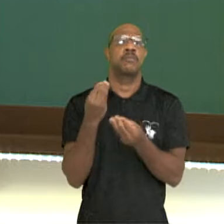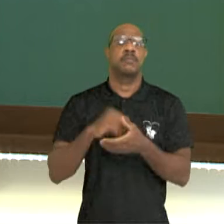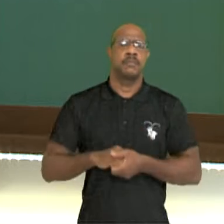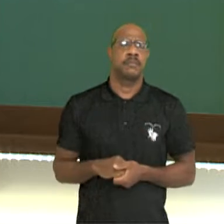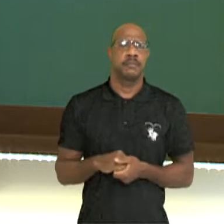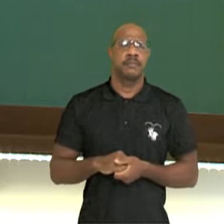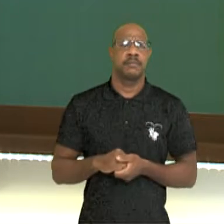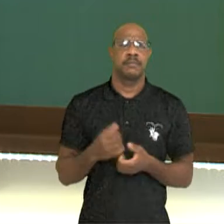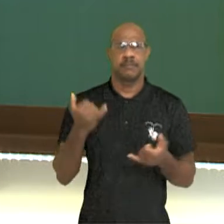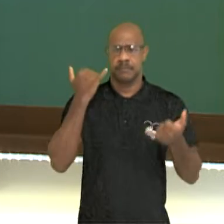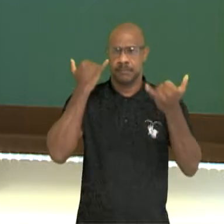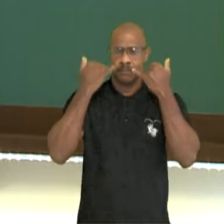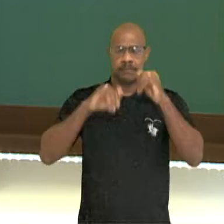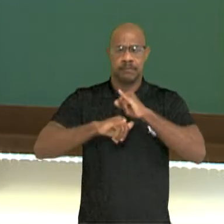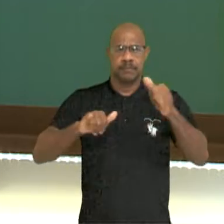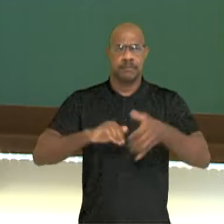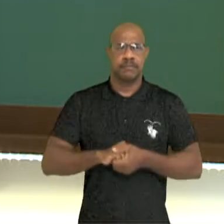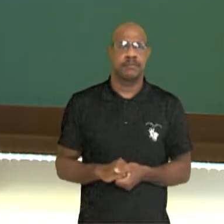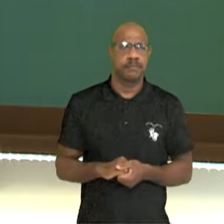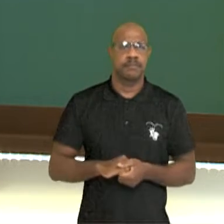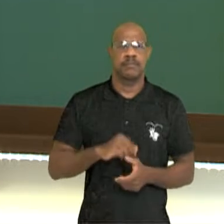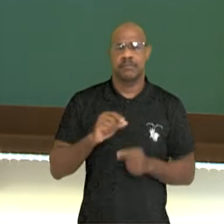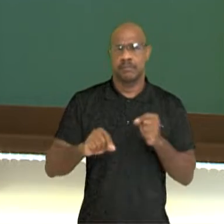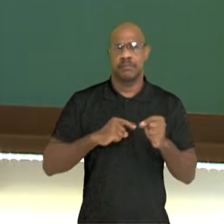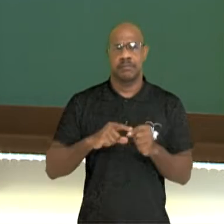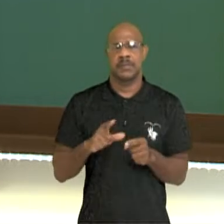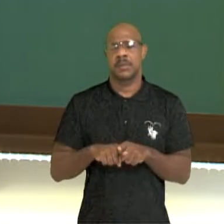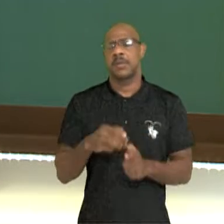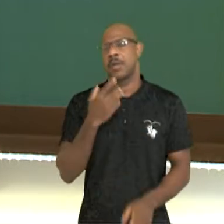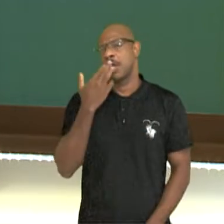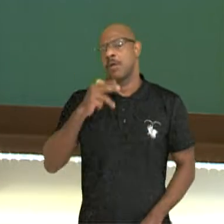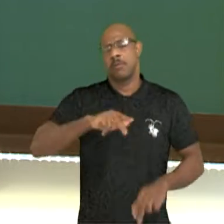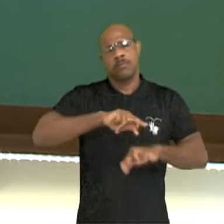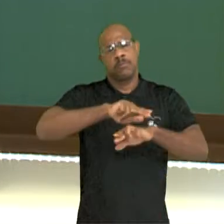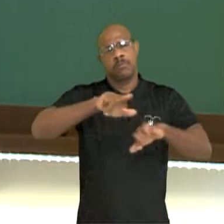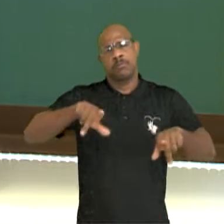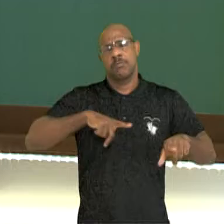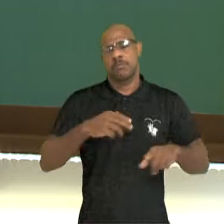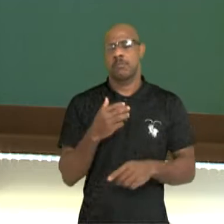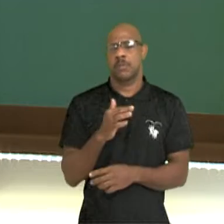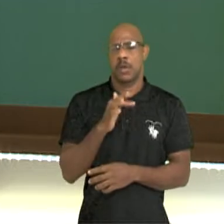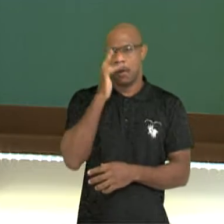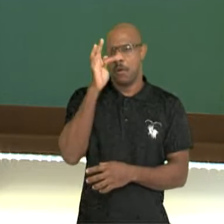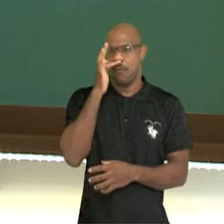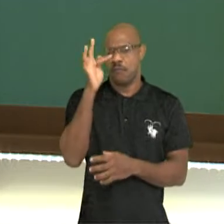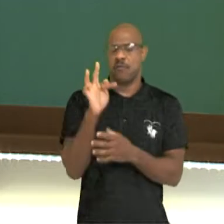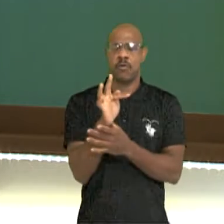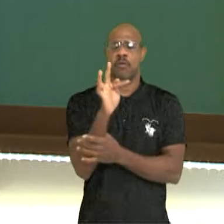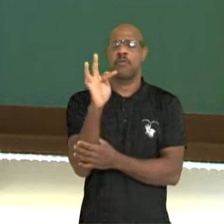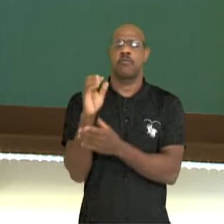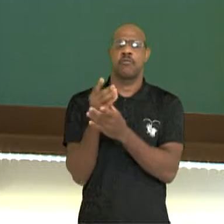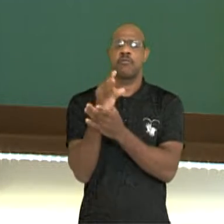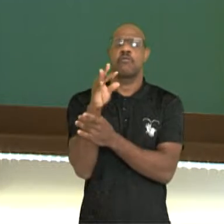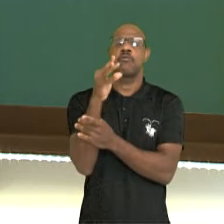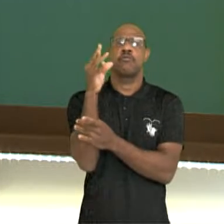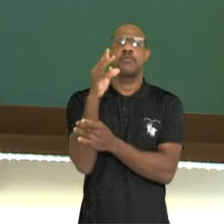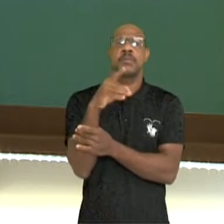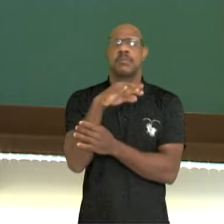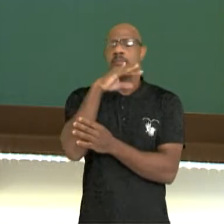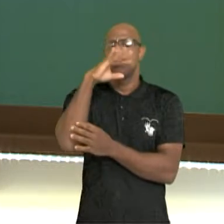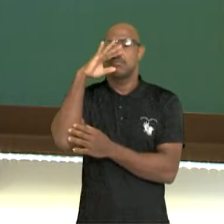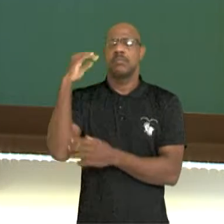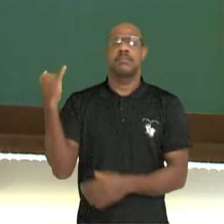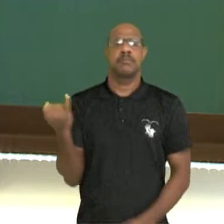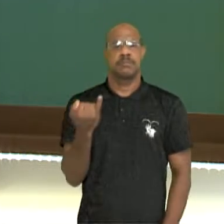ver essa notícia primeiro. Porque além das cores das flores, também temos os aromas que são muito